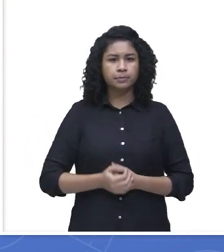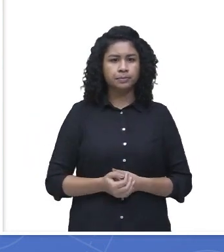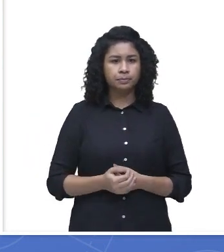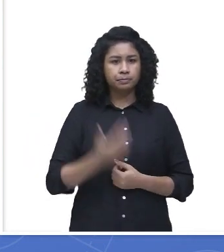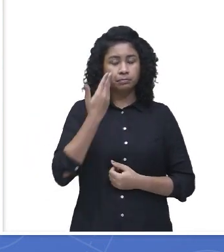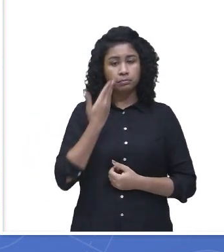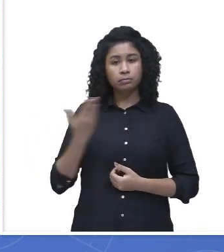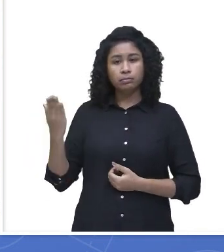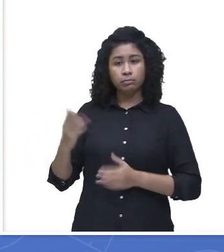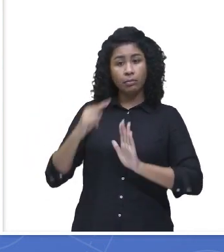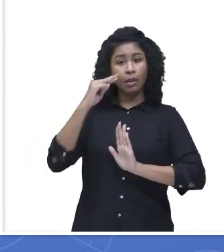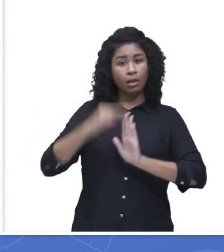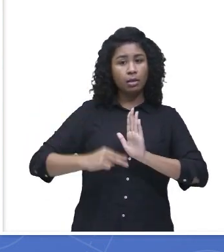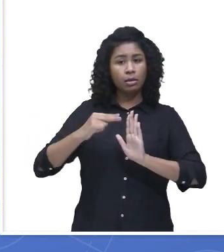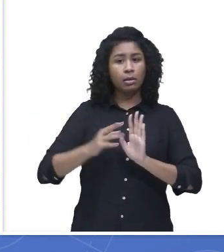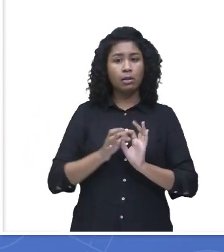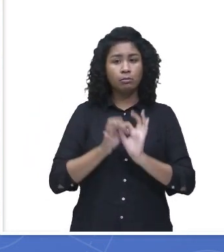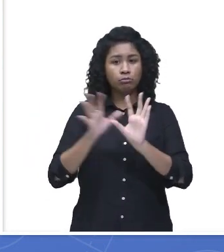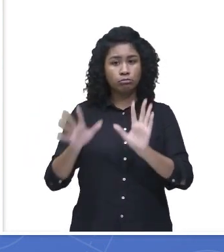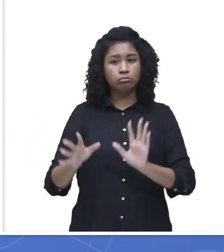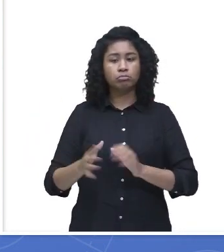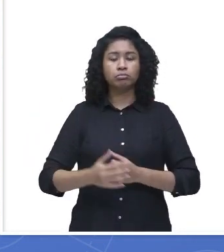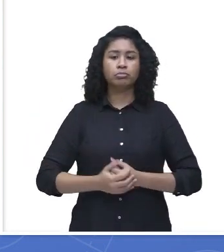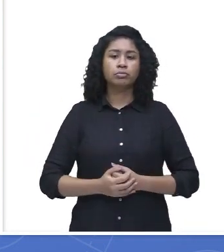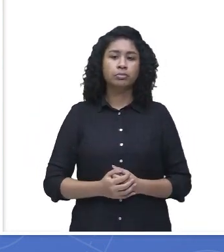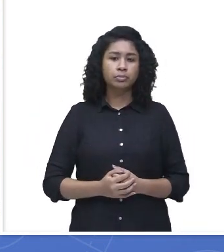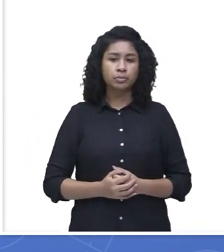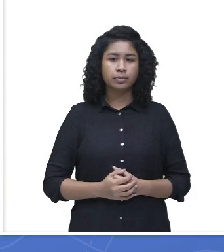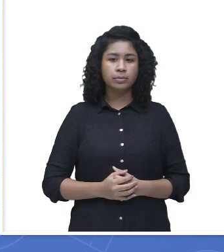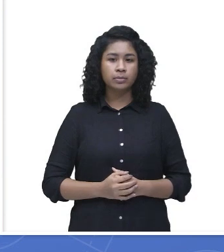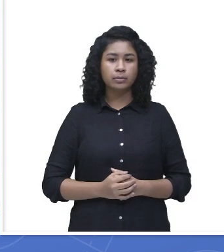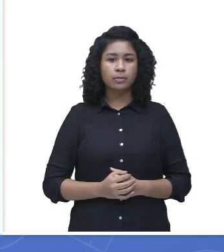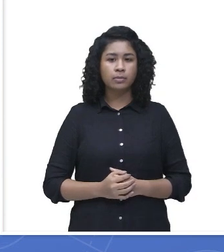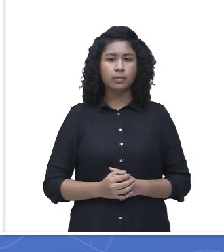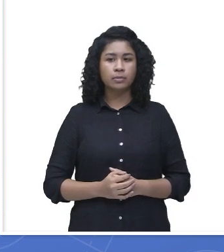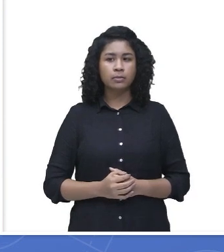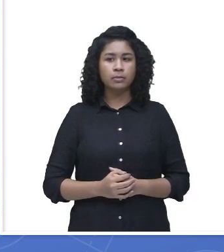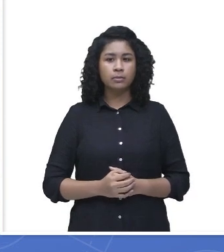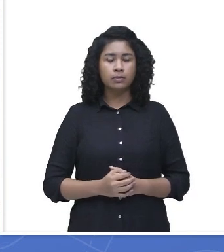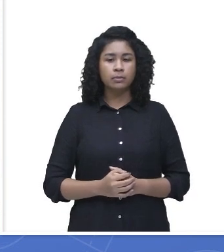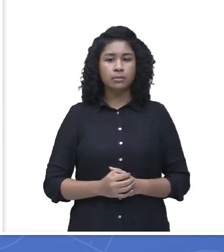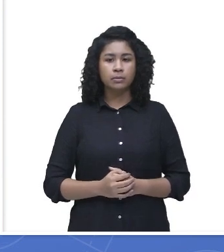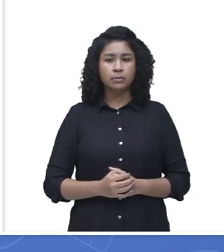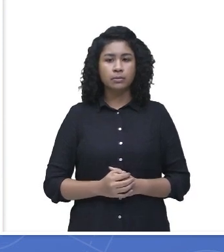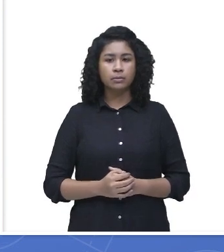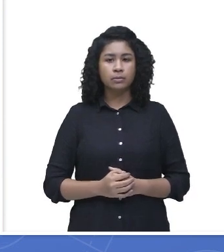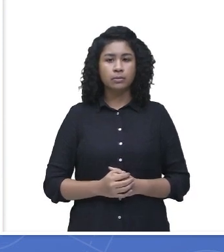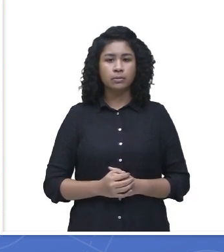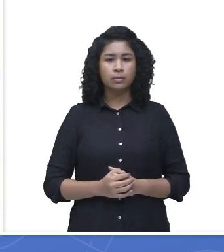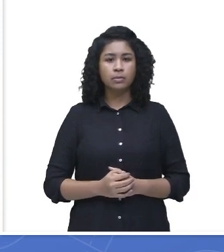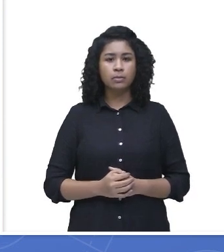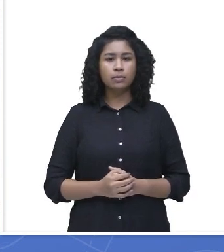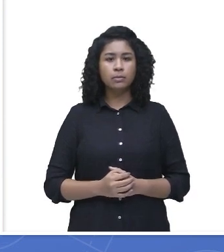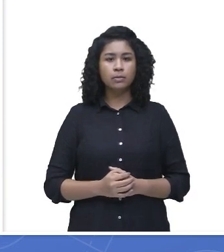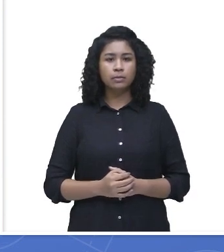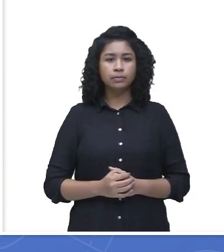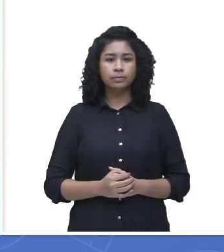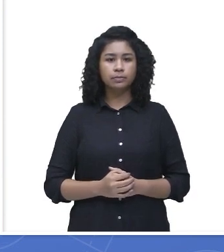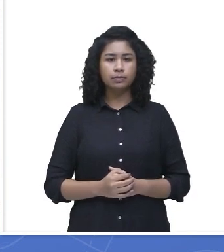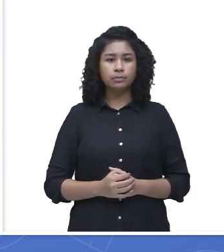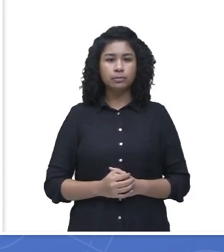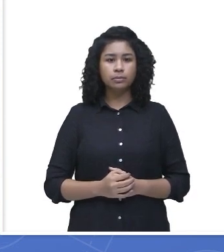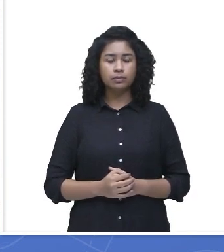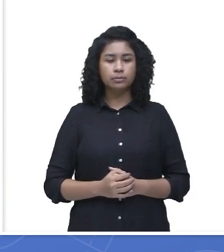Budismo moderno. Acompanha comigo. Tome, doutor, esta tesoura e corte minha singularíssima